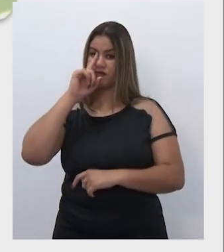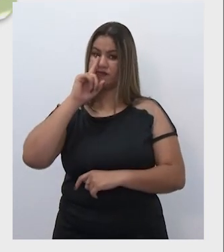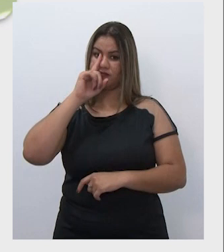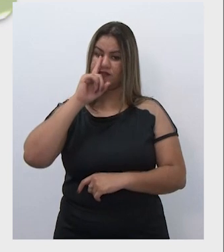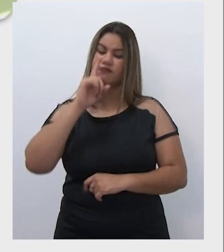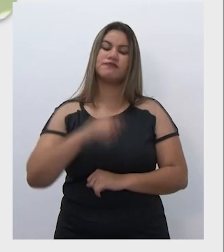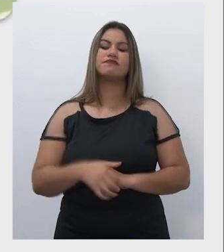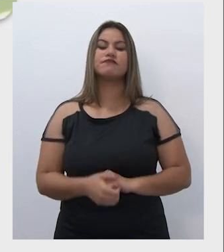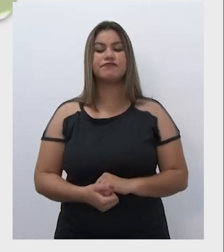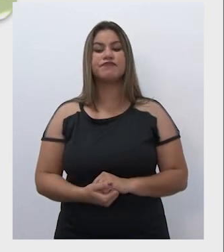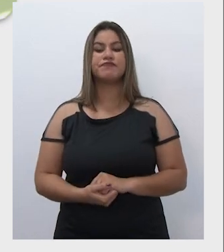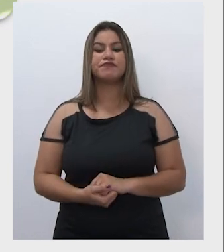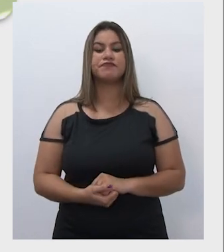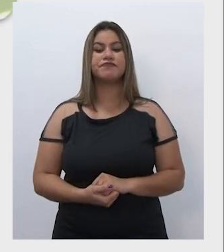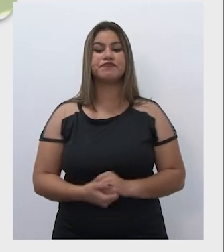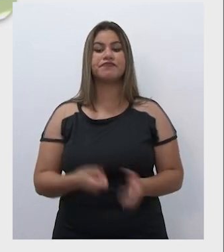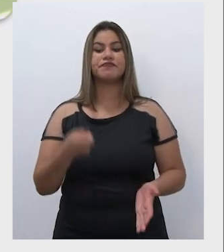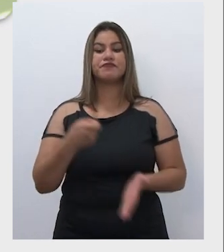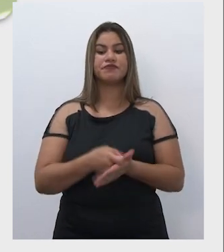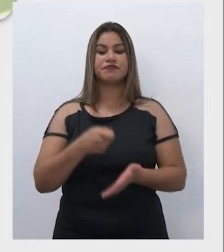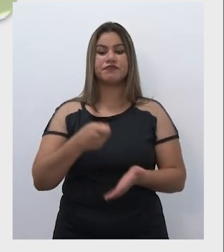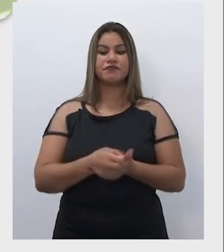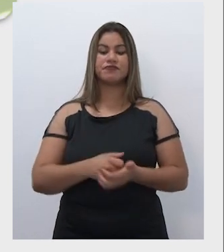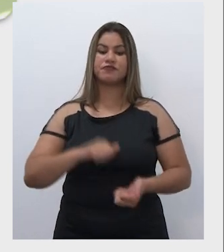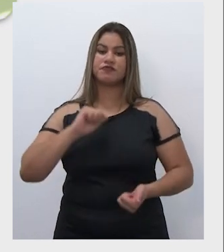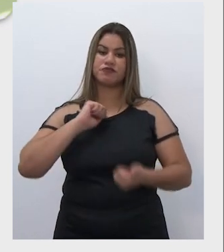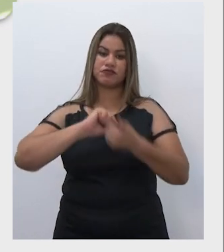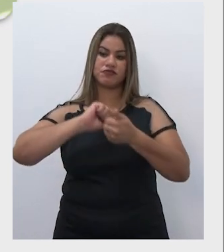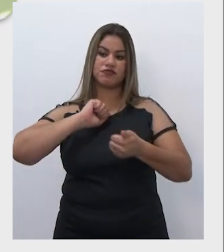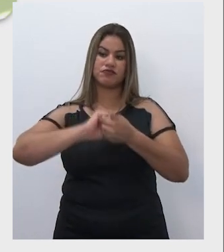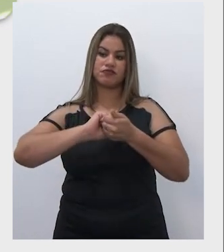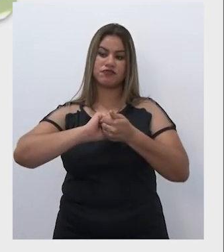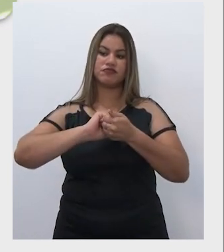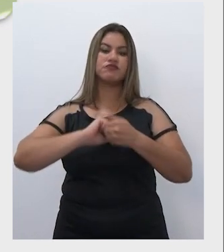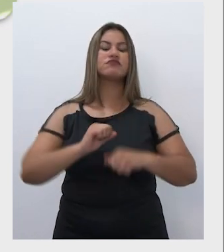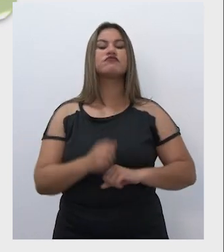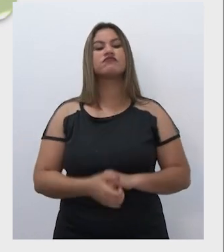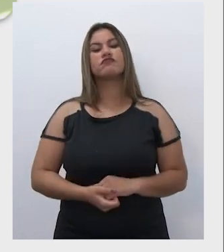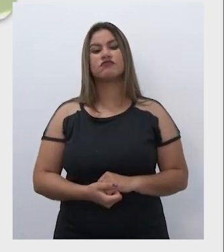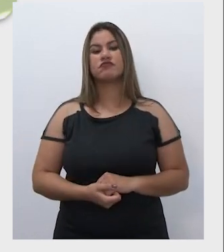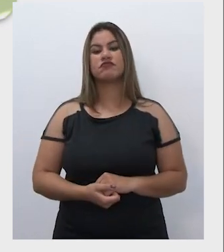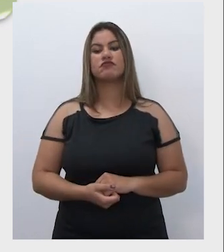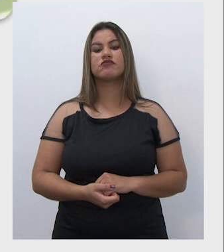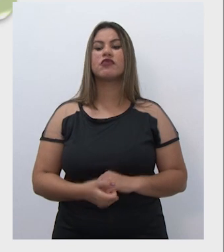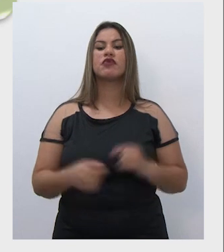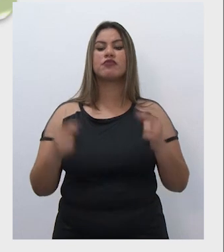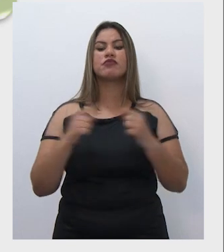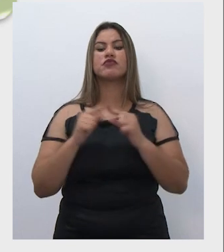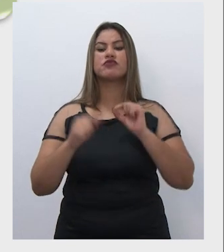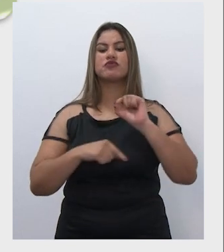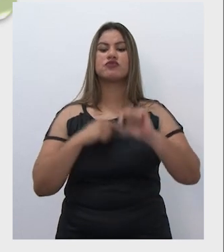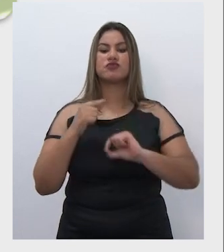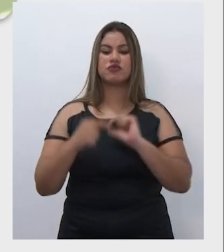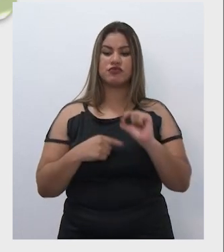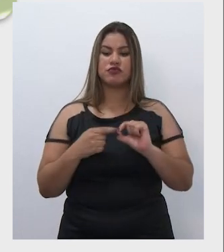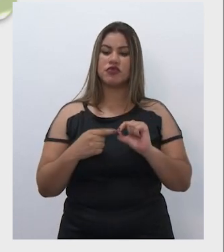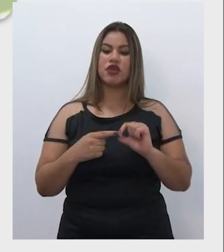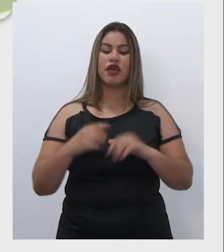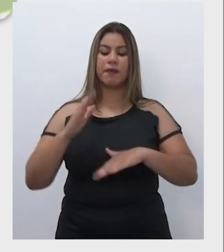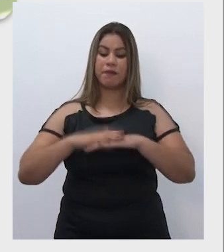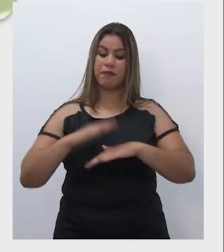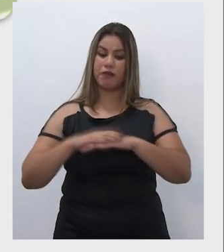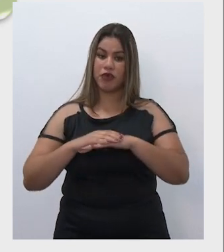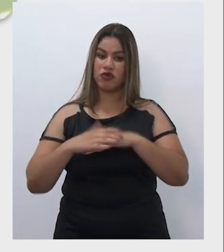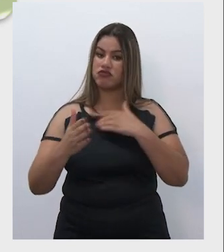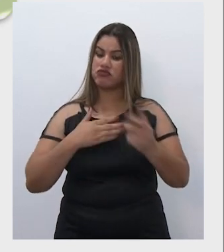envolvido. Exigência de qualidade e eficiência está ligado a determinar-se a fazer